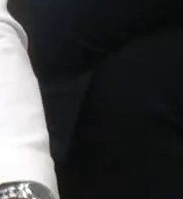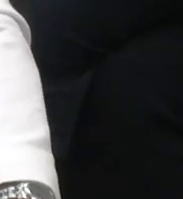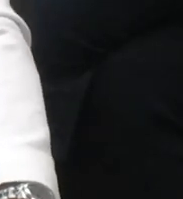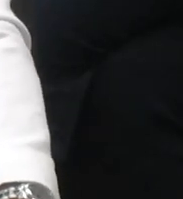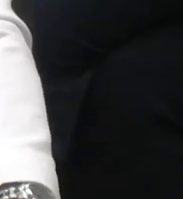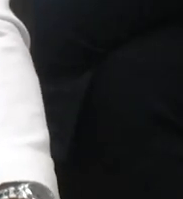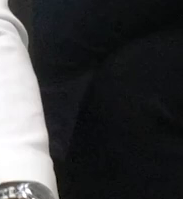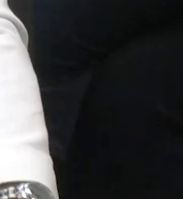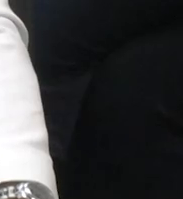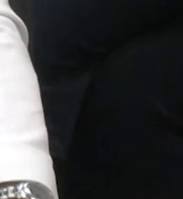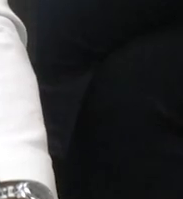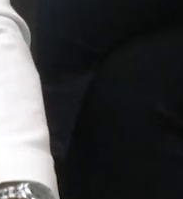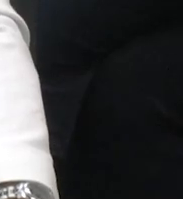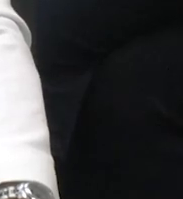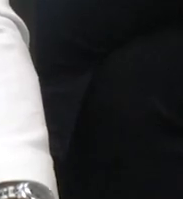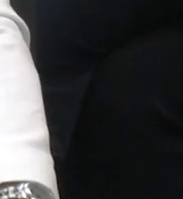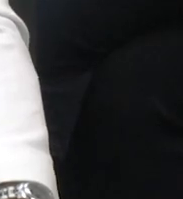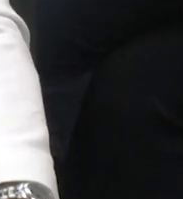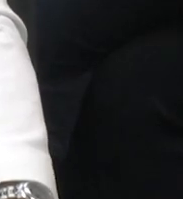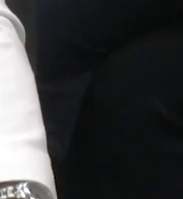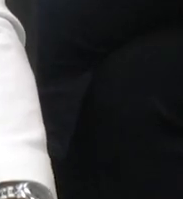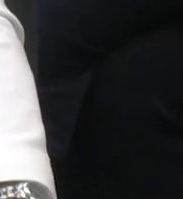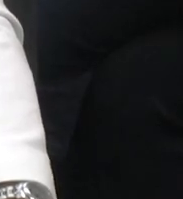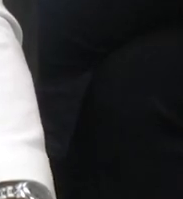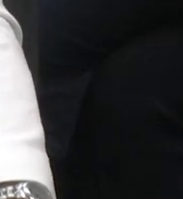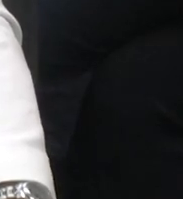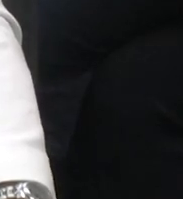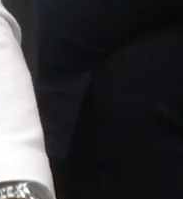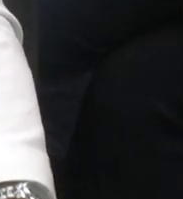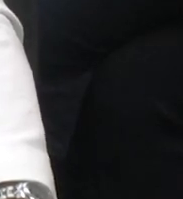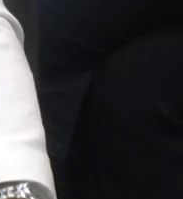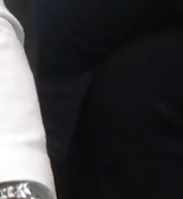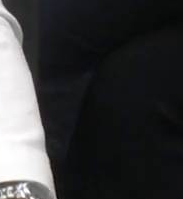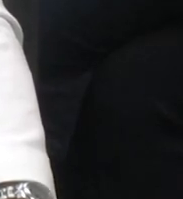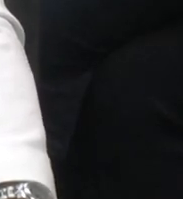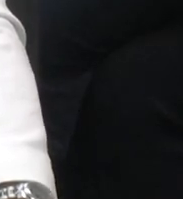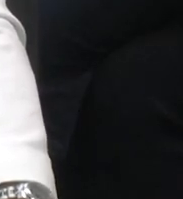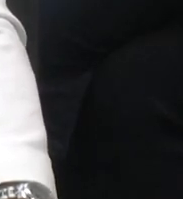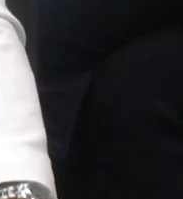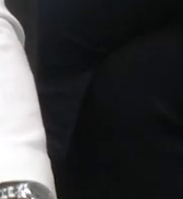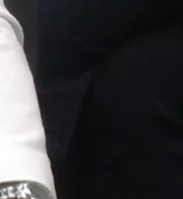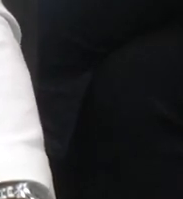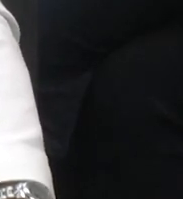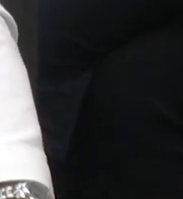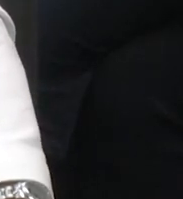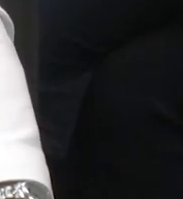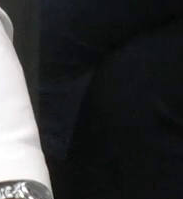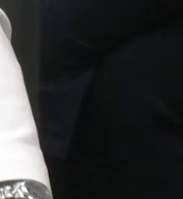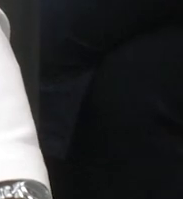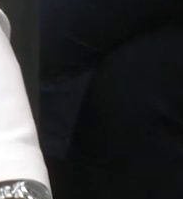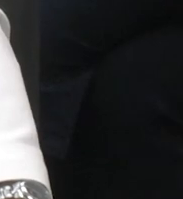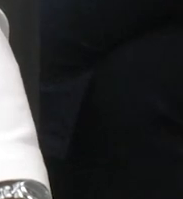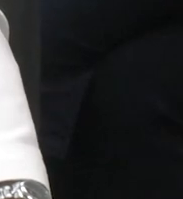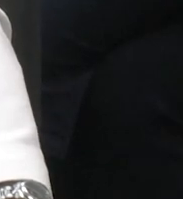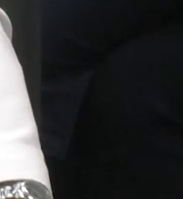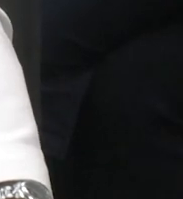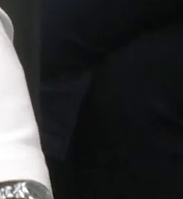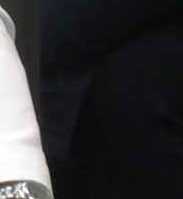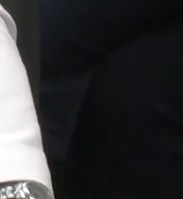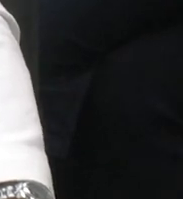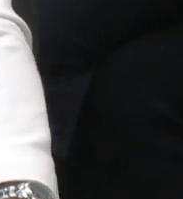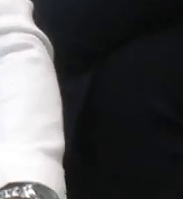proteger as mulheres quando a Lei Maria da Penha faz 10 anos a gente tem um diagnóstico sabe quem é que tá no